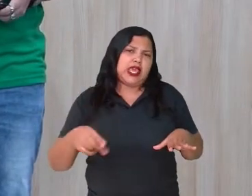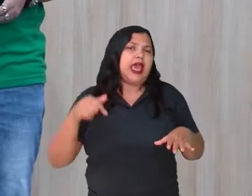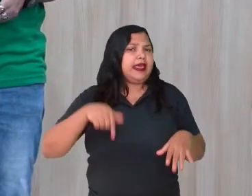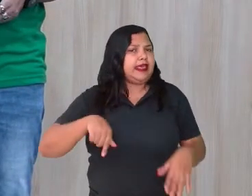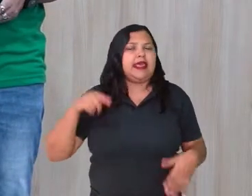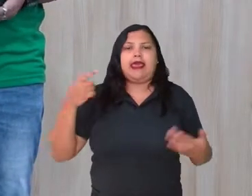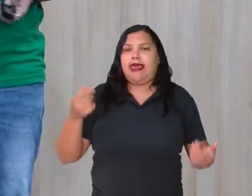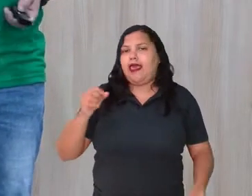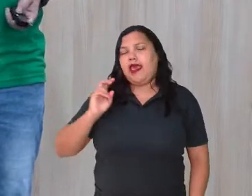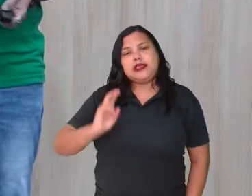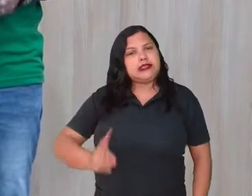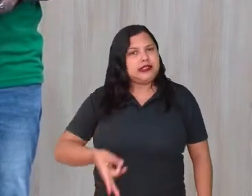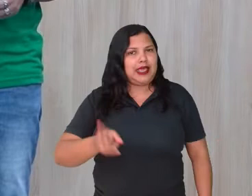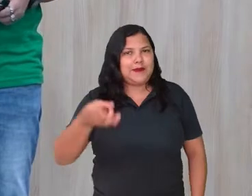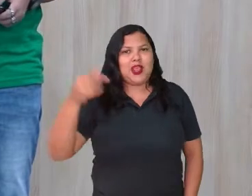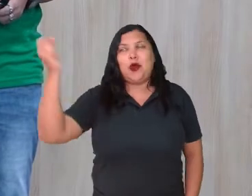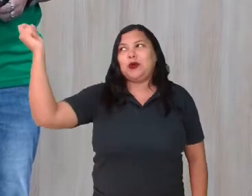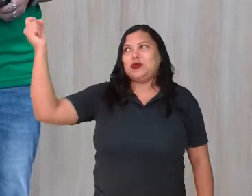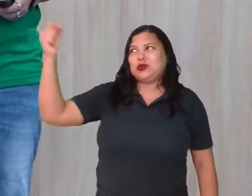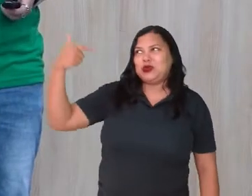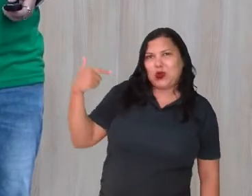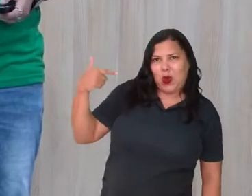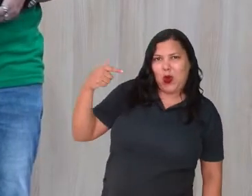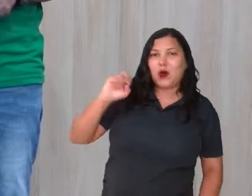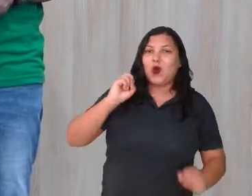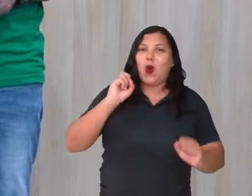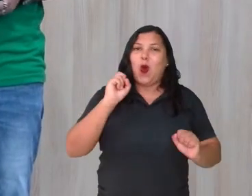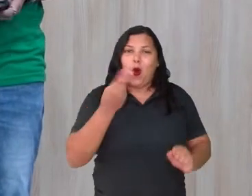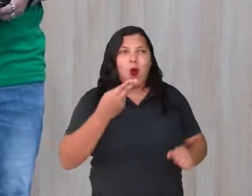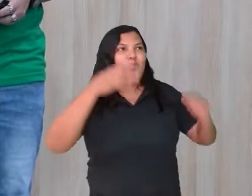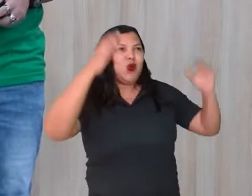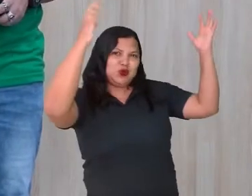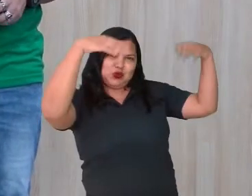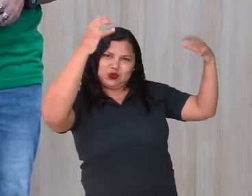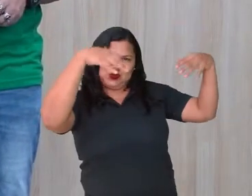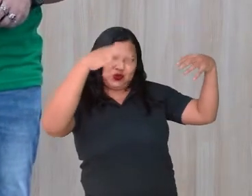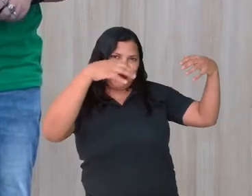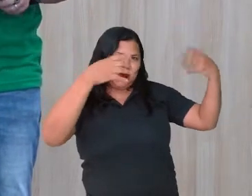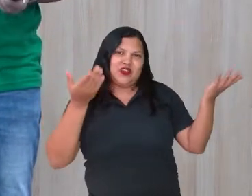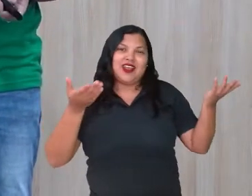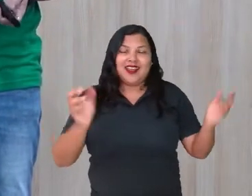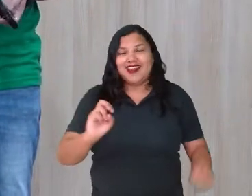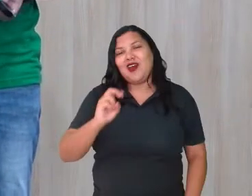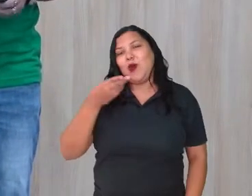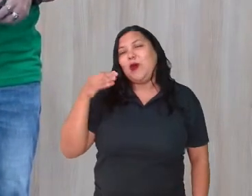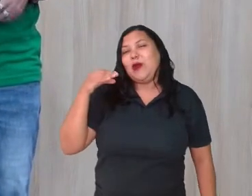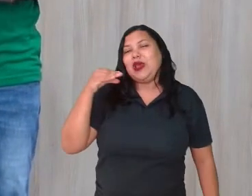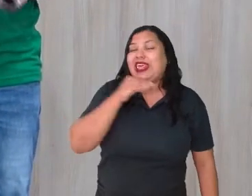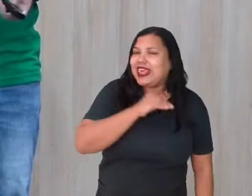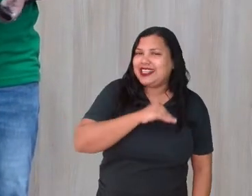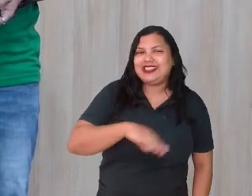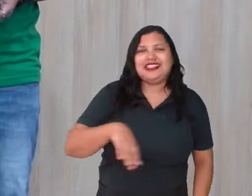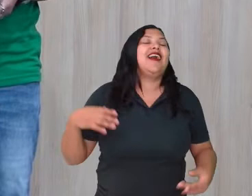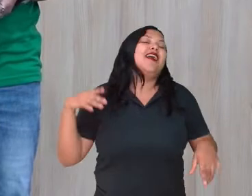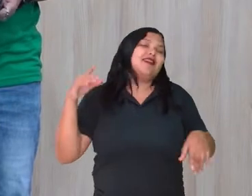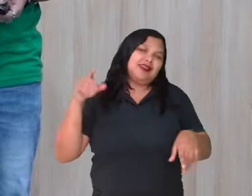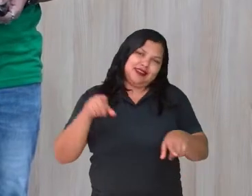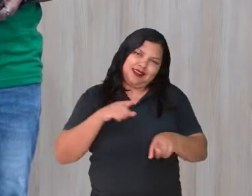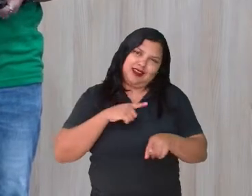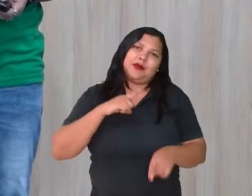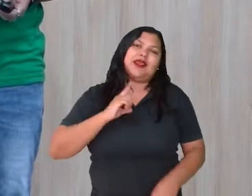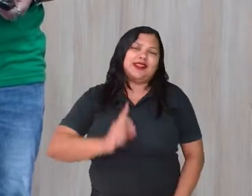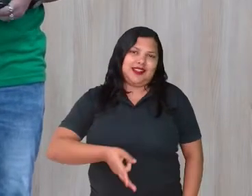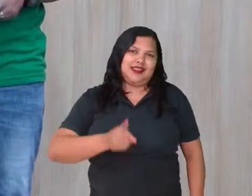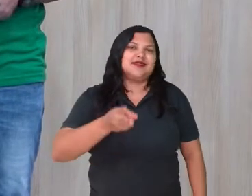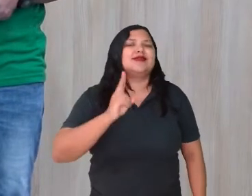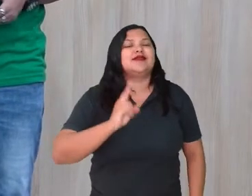aqui a gente até brinca, né? Ou seja, ou está fazendo sol, ou está fazendo calor, né? Ou seja, a gente não tem muita discussão com relação a isso. Mas também